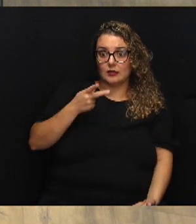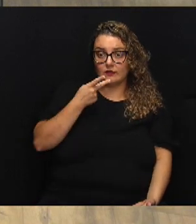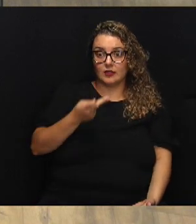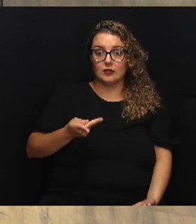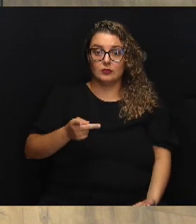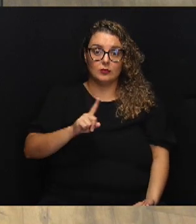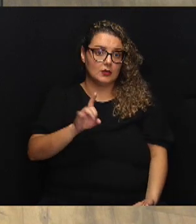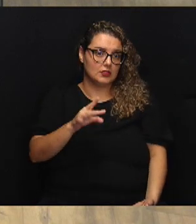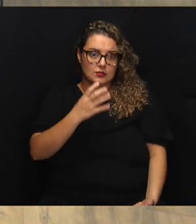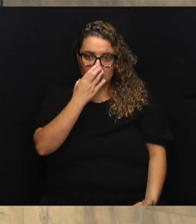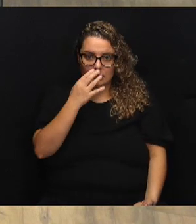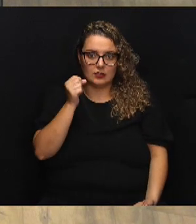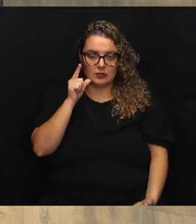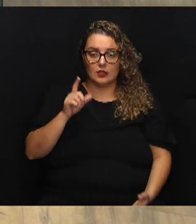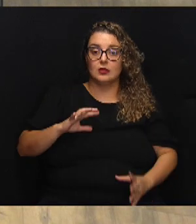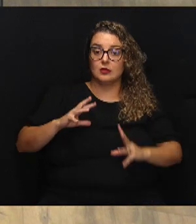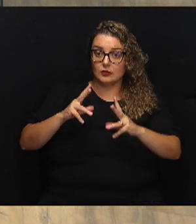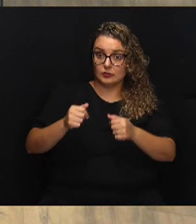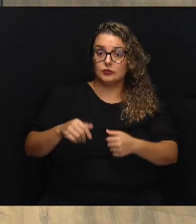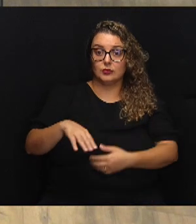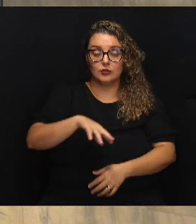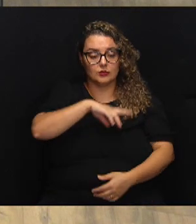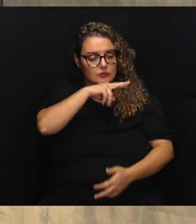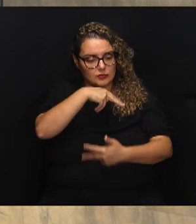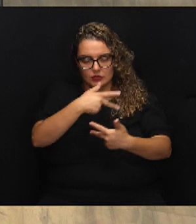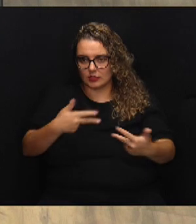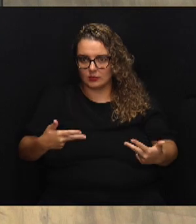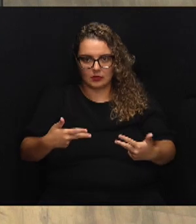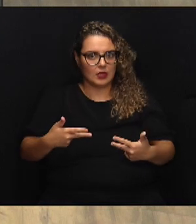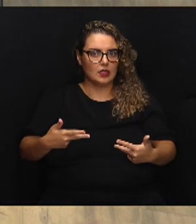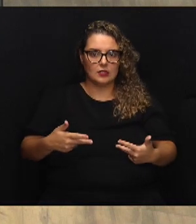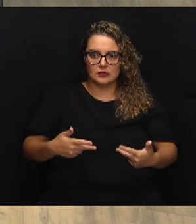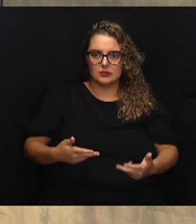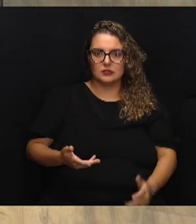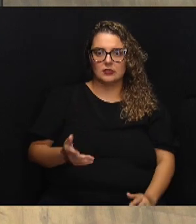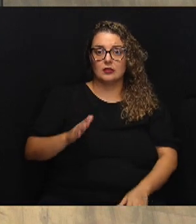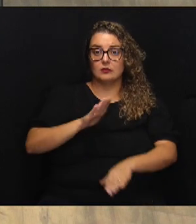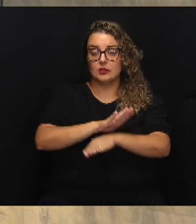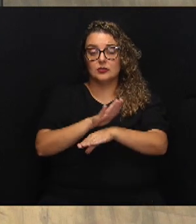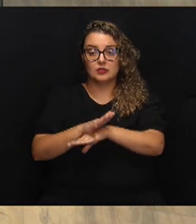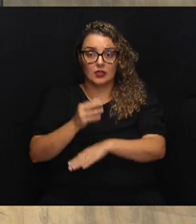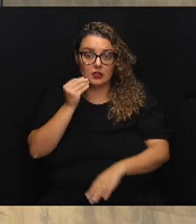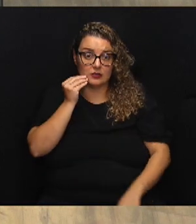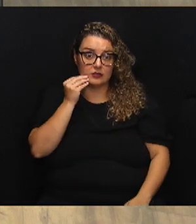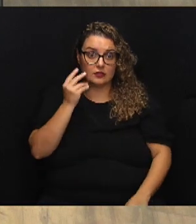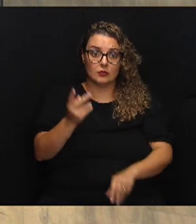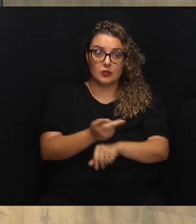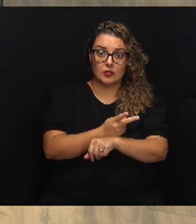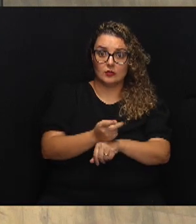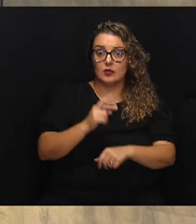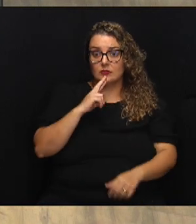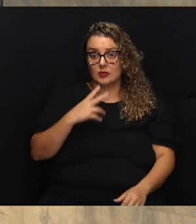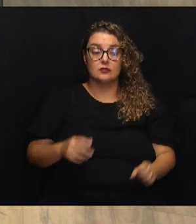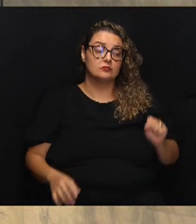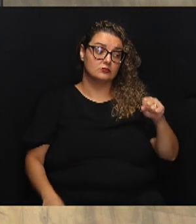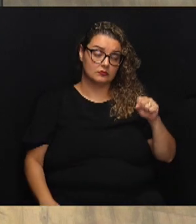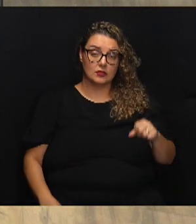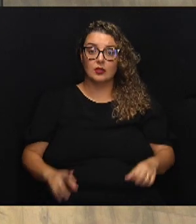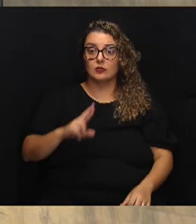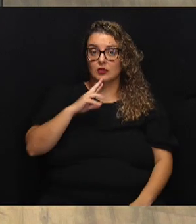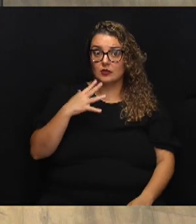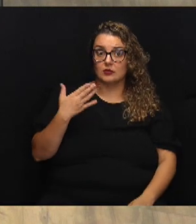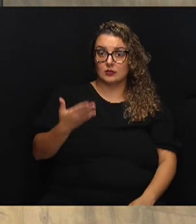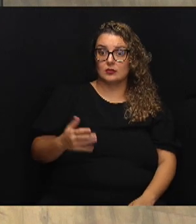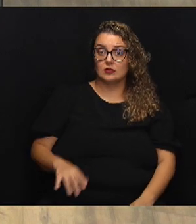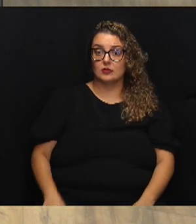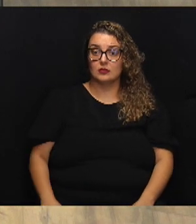Então engloba tudo. E eu fico muito feliz em poder ajudar, em poder tentar buscar, né, uma solução para resolver isso daí. E